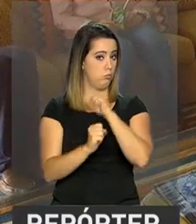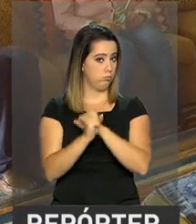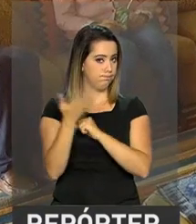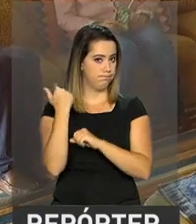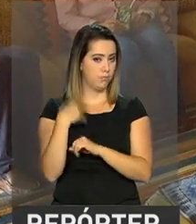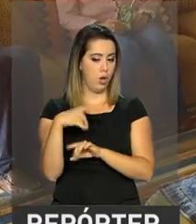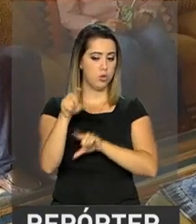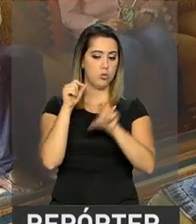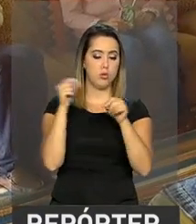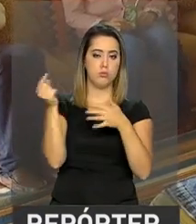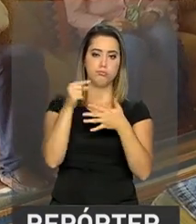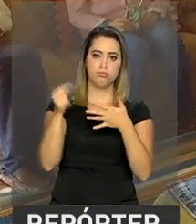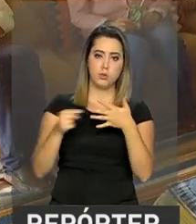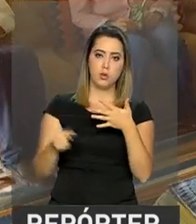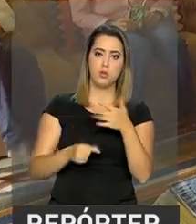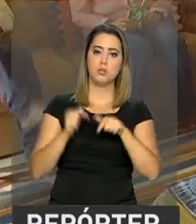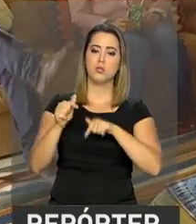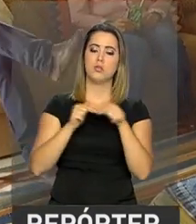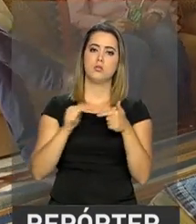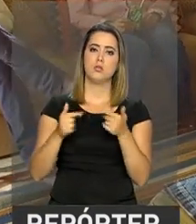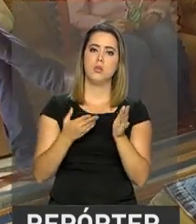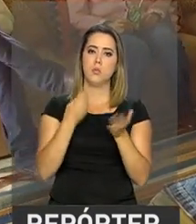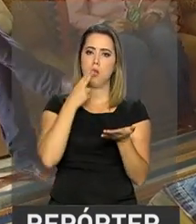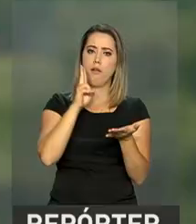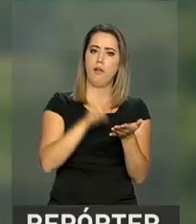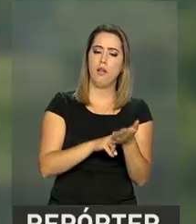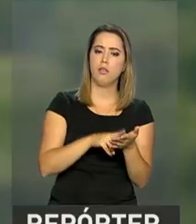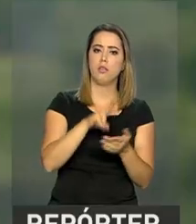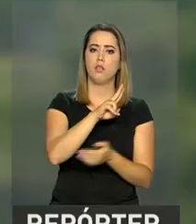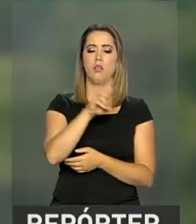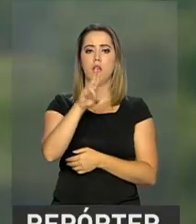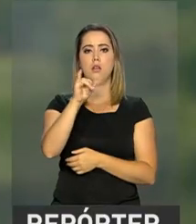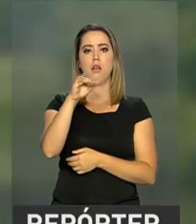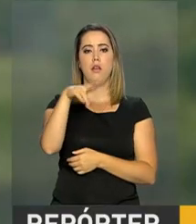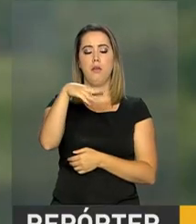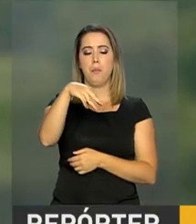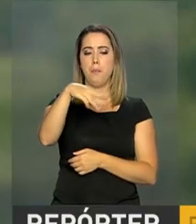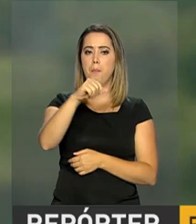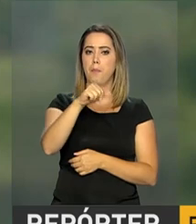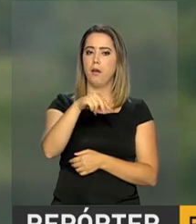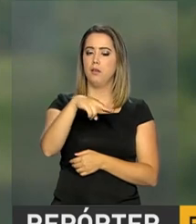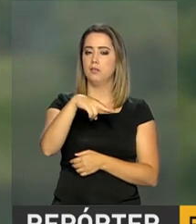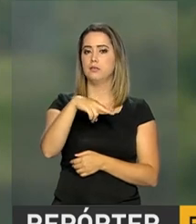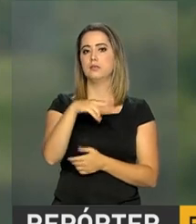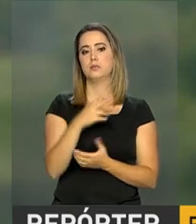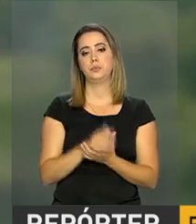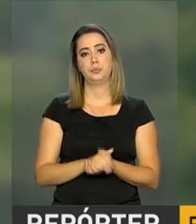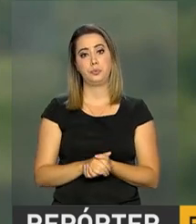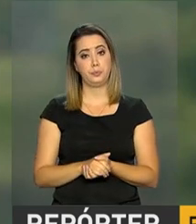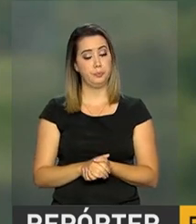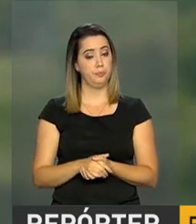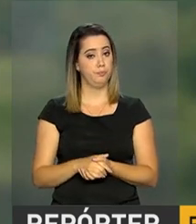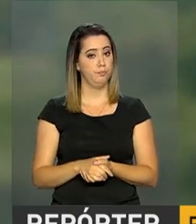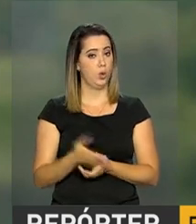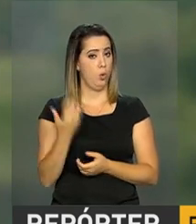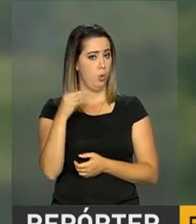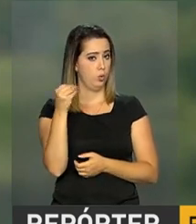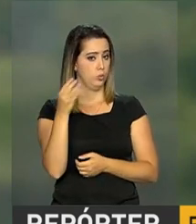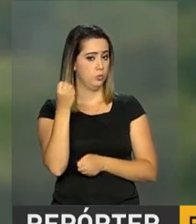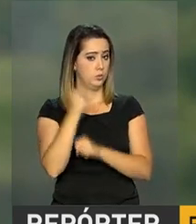ações pela região na chamada carta cayman e isso foi em outubro do ano passado o nosso evento